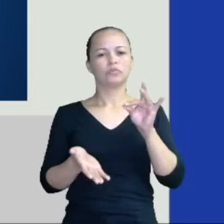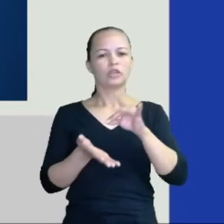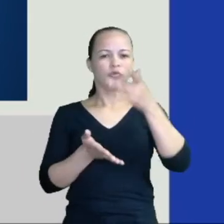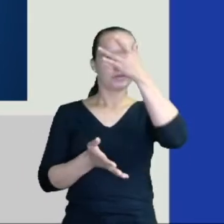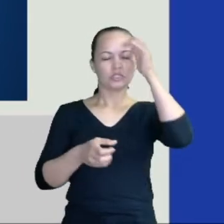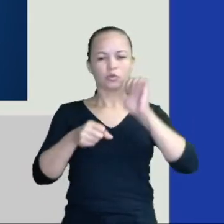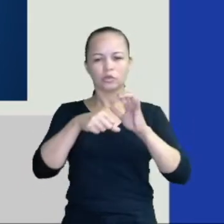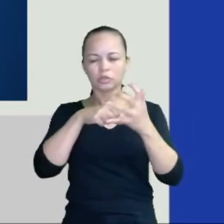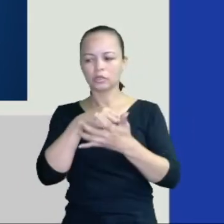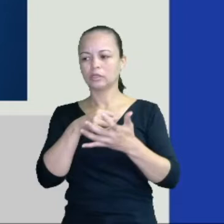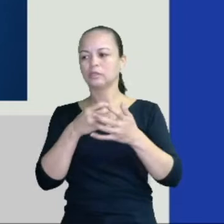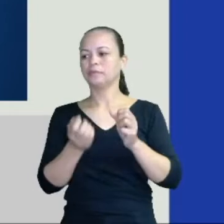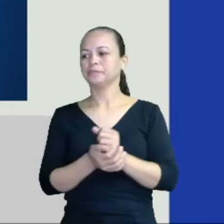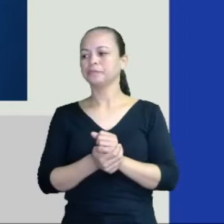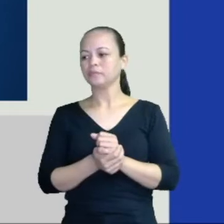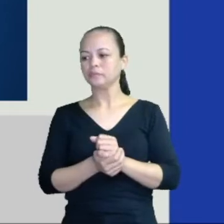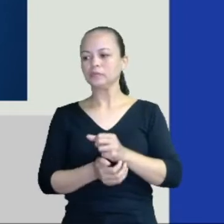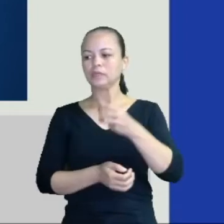conseguiram vencer a Covid,